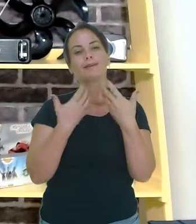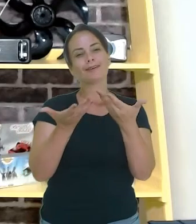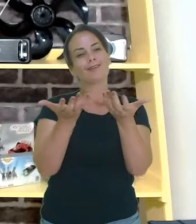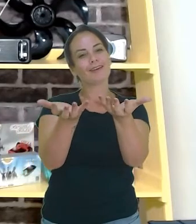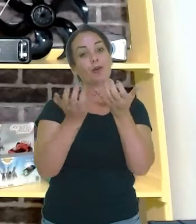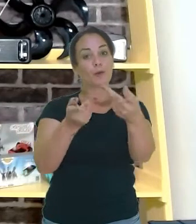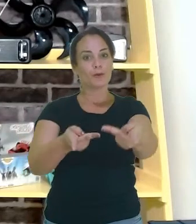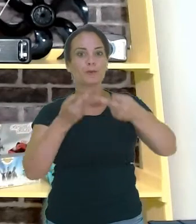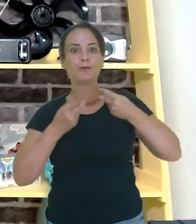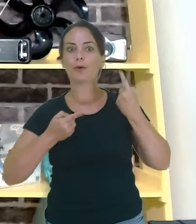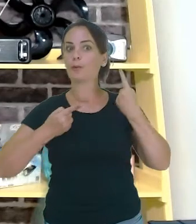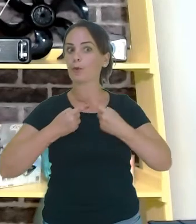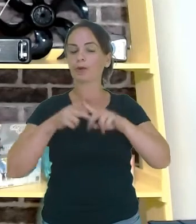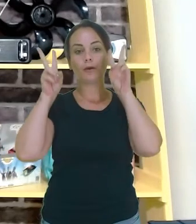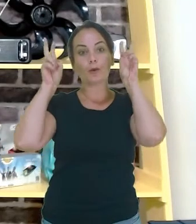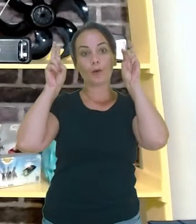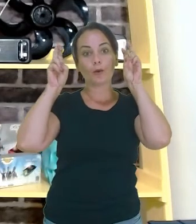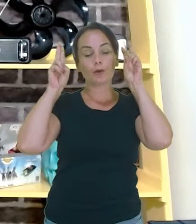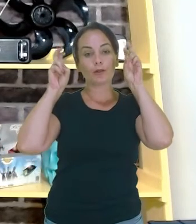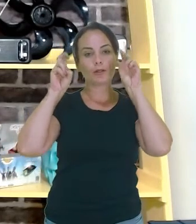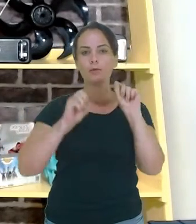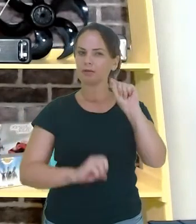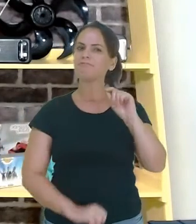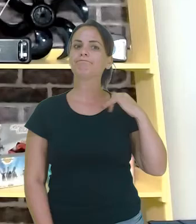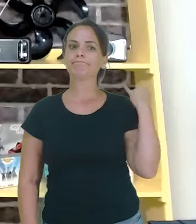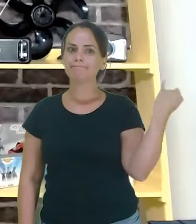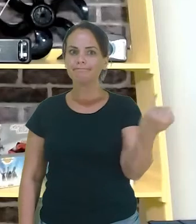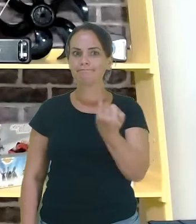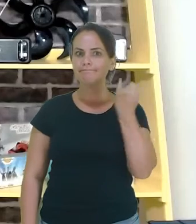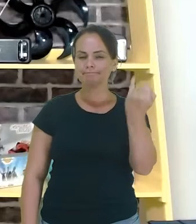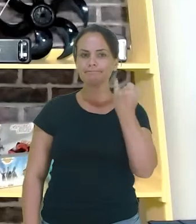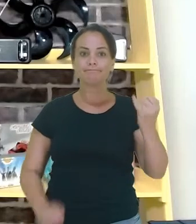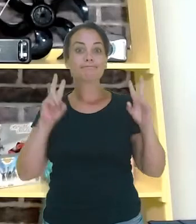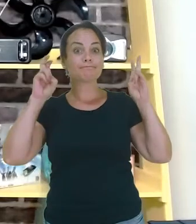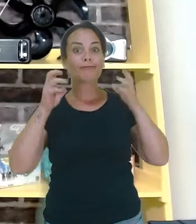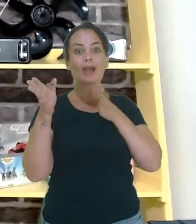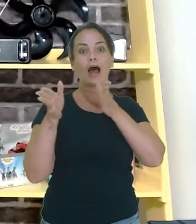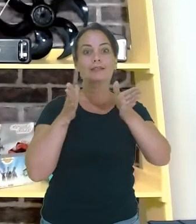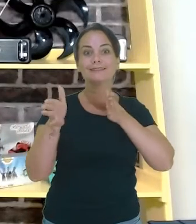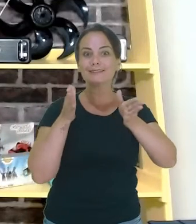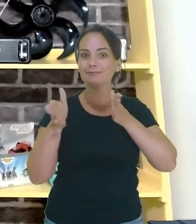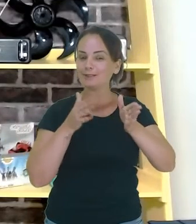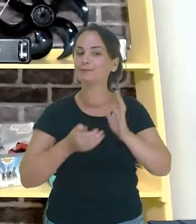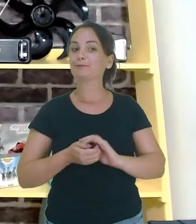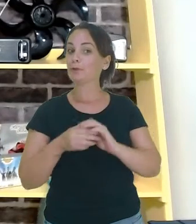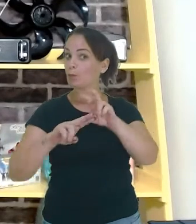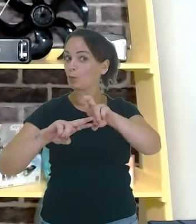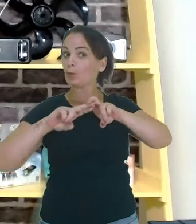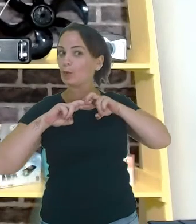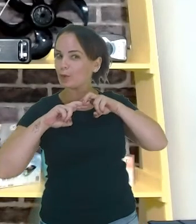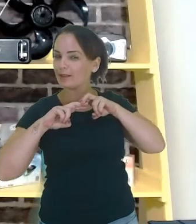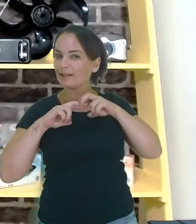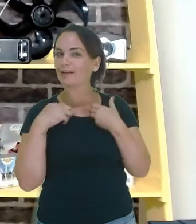todo mundo. Porque o tema que a gente vai tratar é extremamente importante. A gente vai falar de acessibilidade. Por isso,